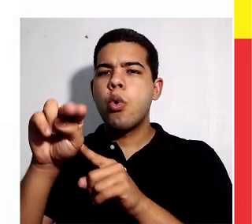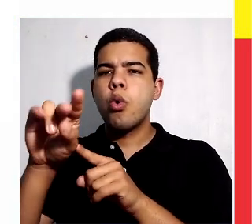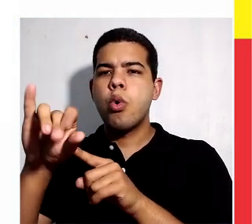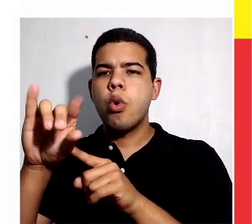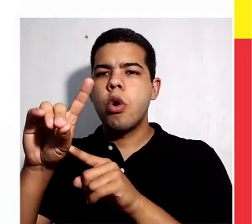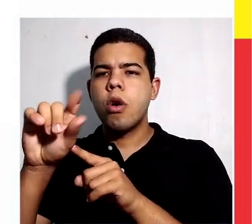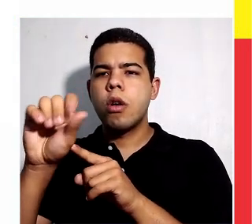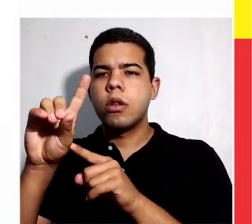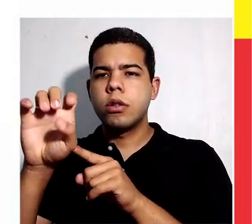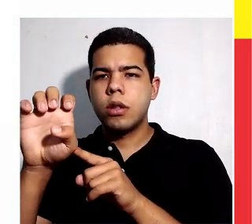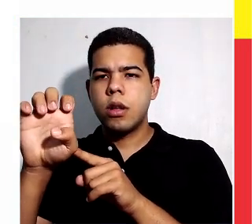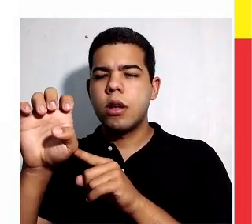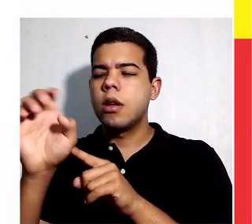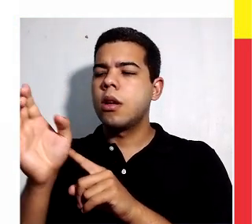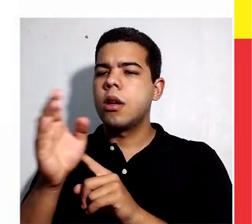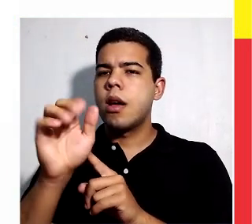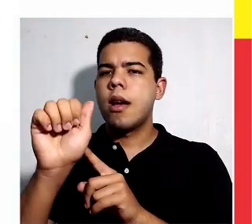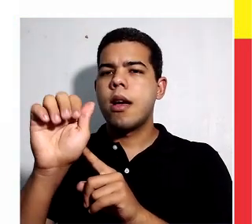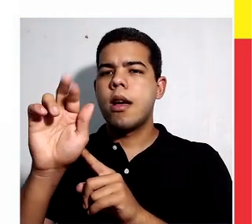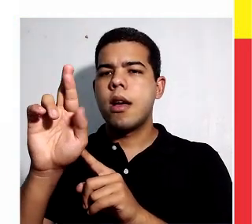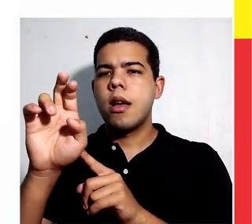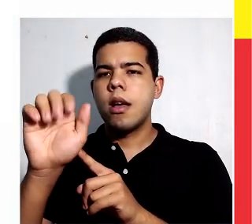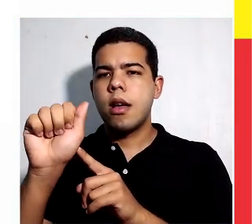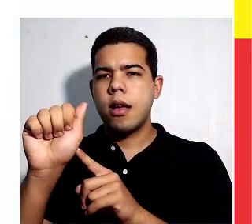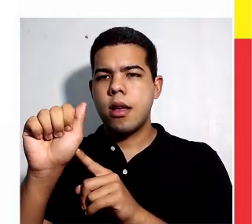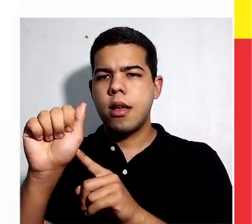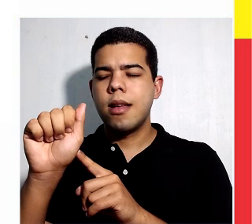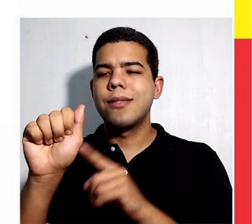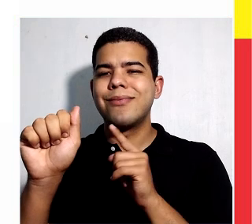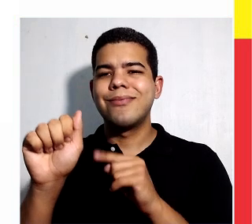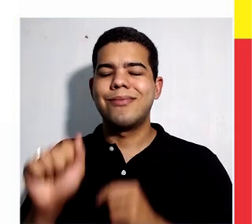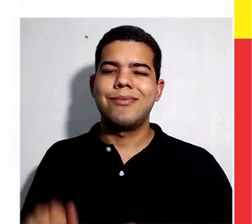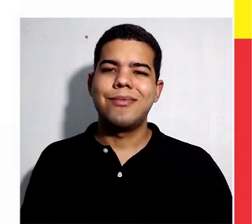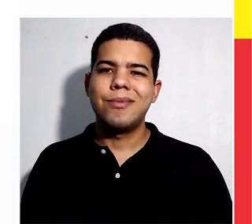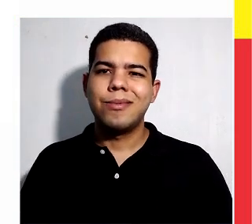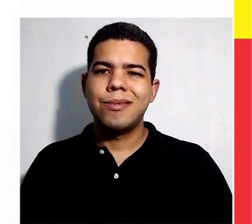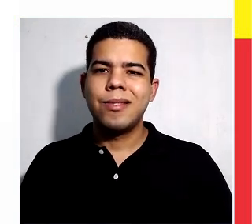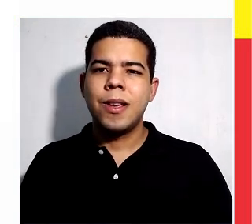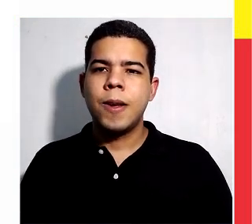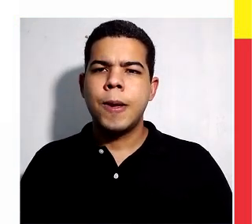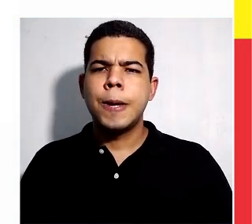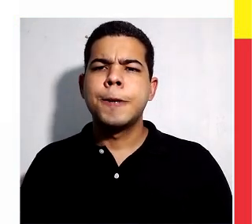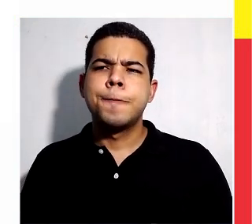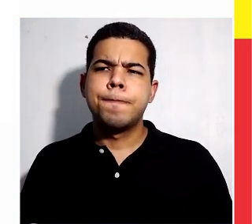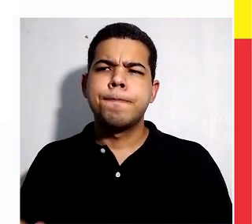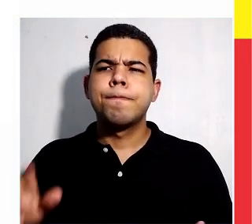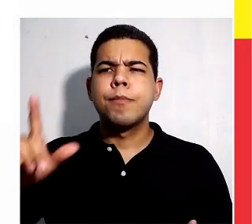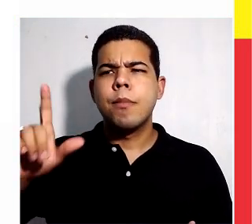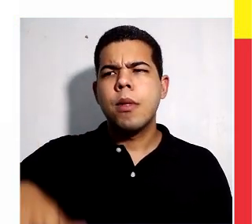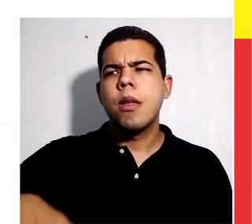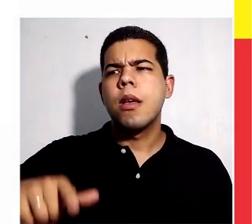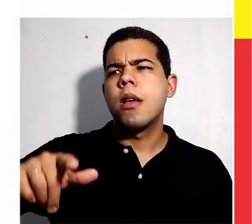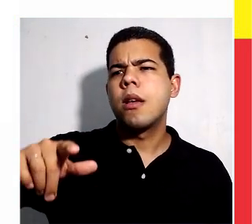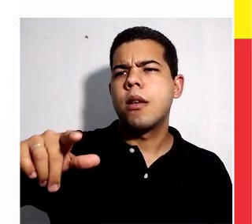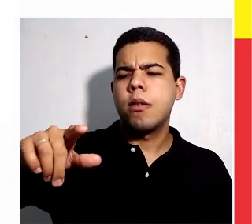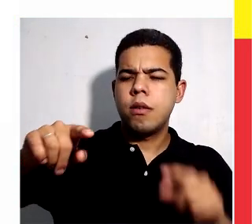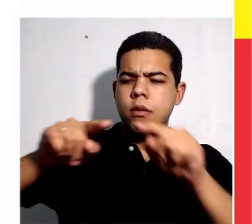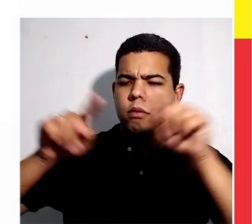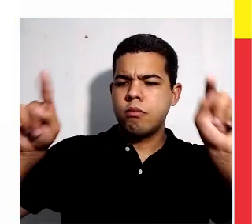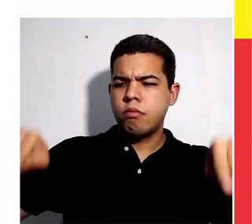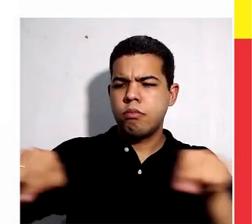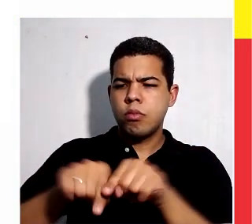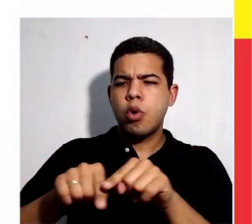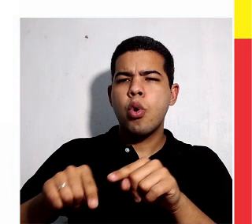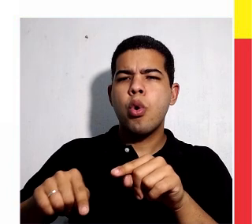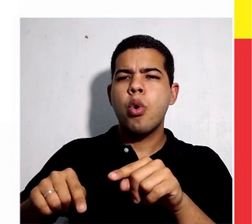então aqui, ó, vamos entender bem essa ideia de área. A área, na verdade, como você pode ver, ele é o espaço